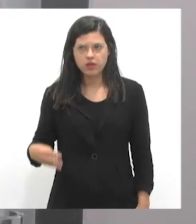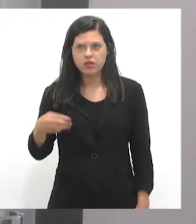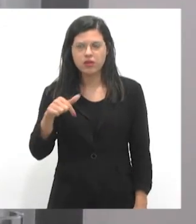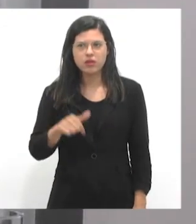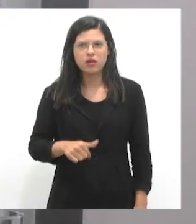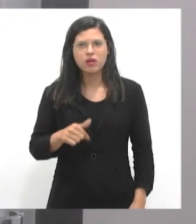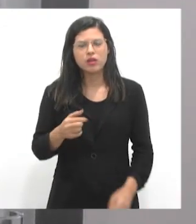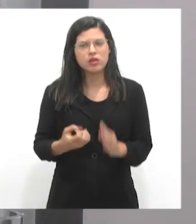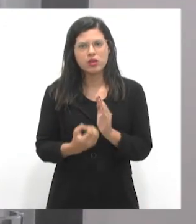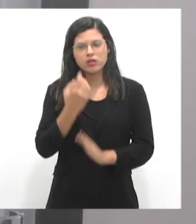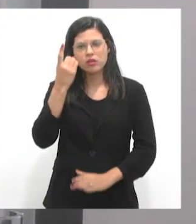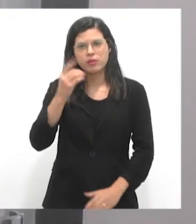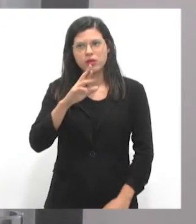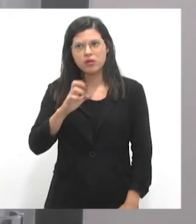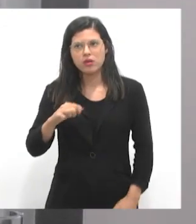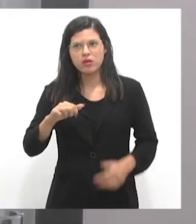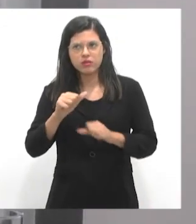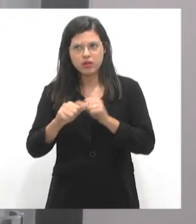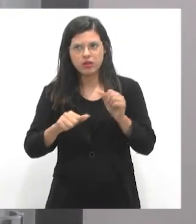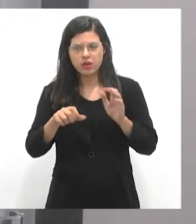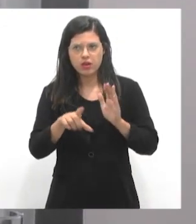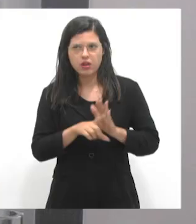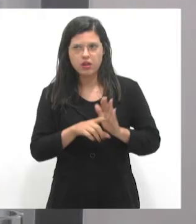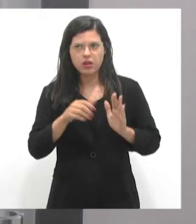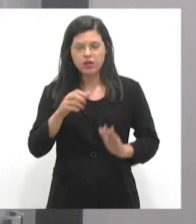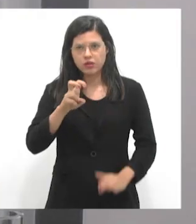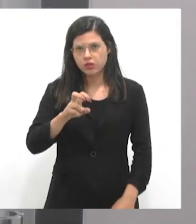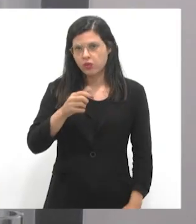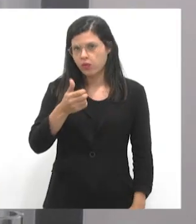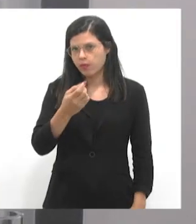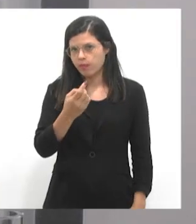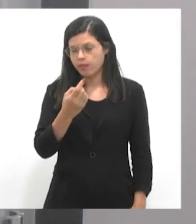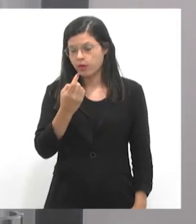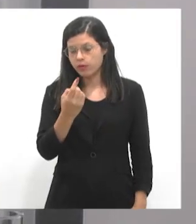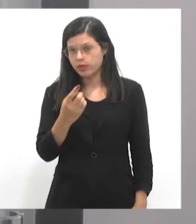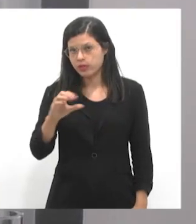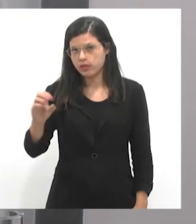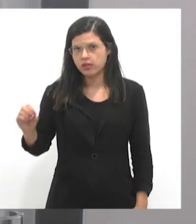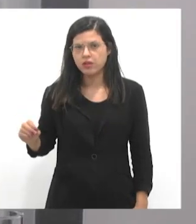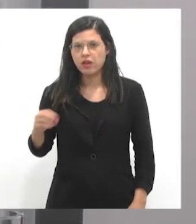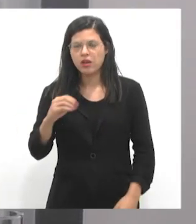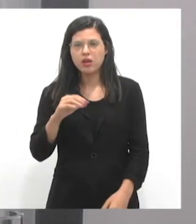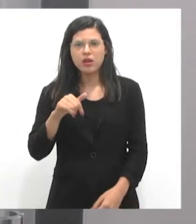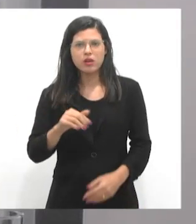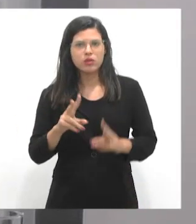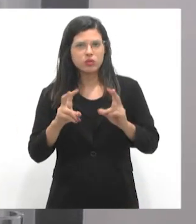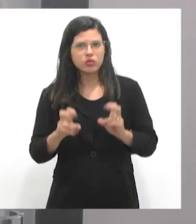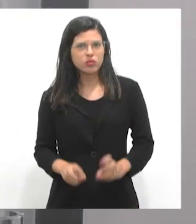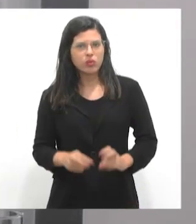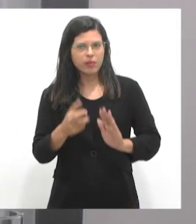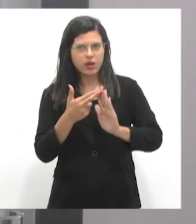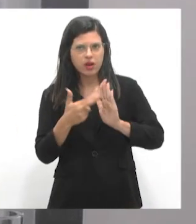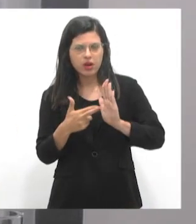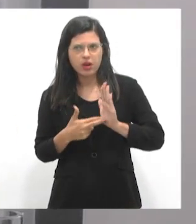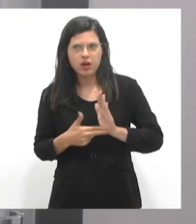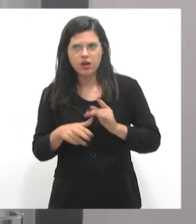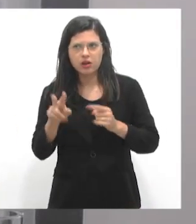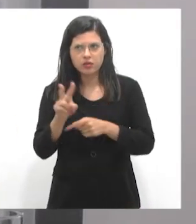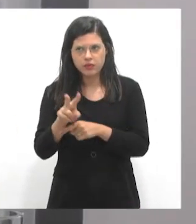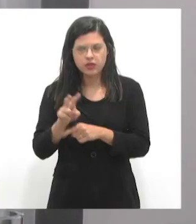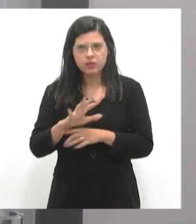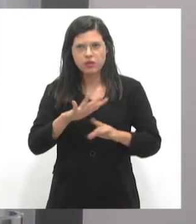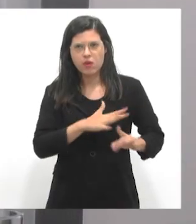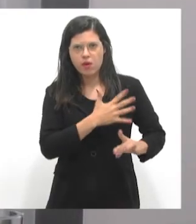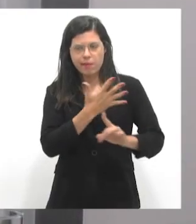deputado Renato Miranda, que altera a lei 5.100 de 4 de outubro de 2007, que acrescenta o critério de conservação ambiental na